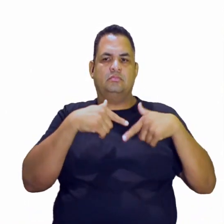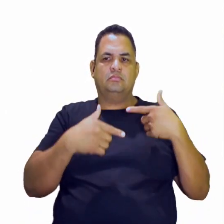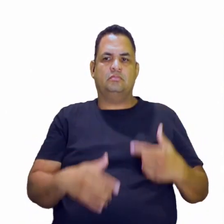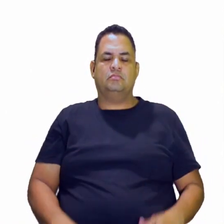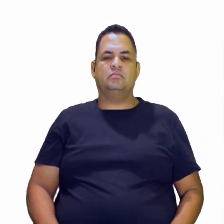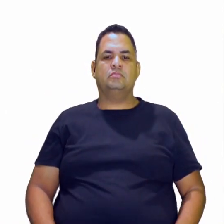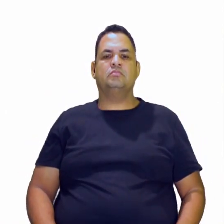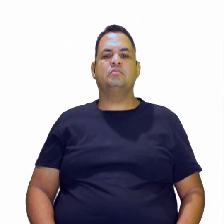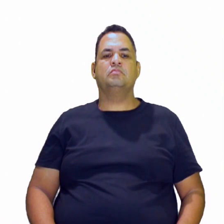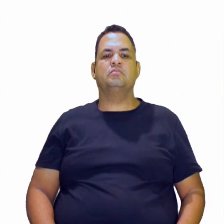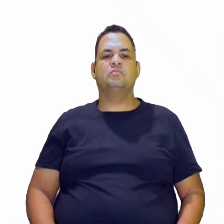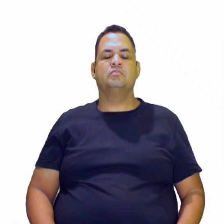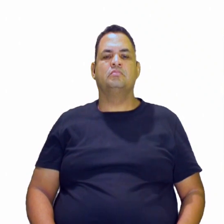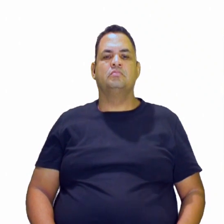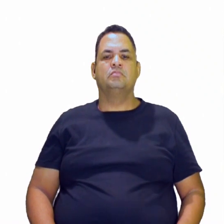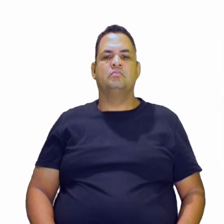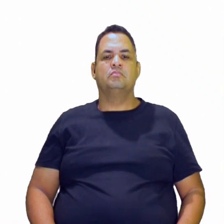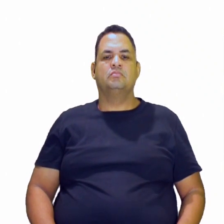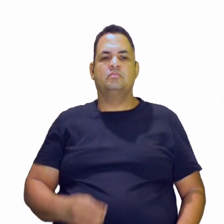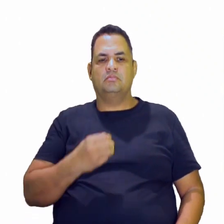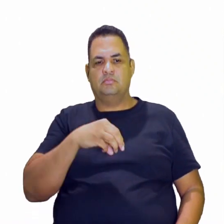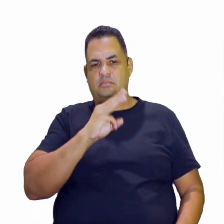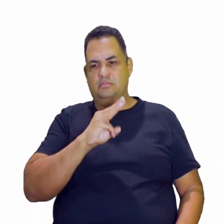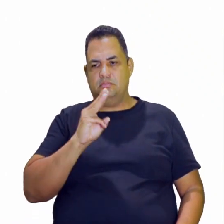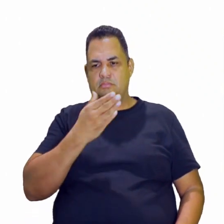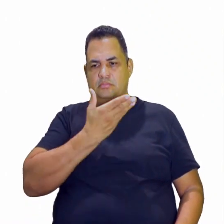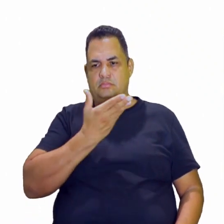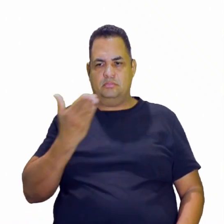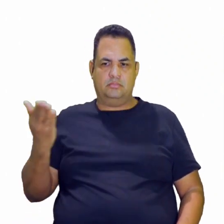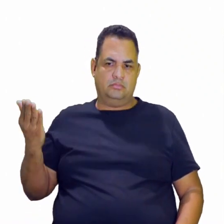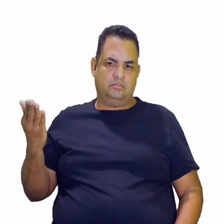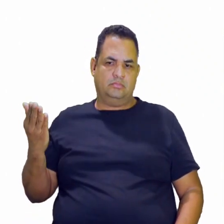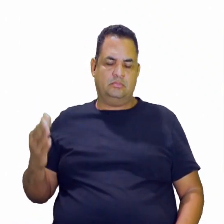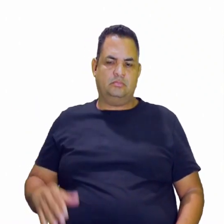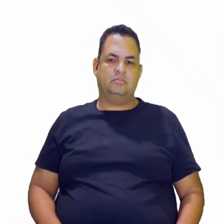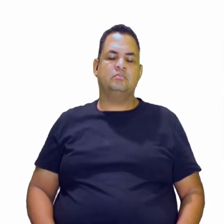dele. Então, é esse endereço aí para esse vídeo.